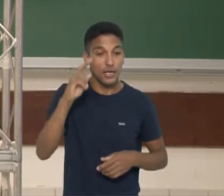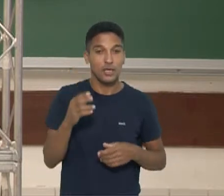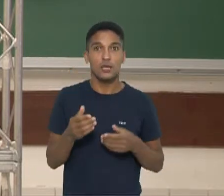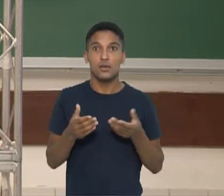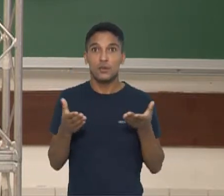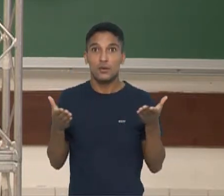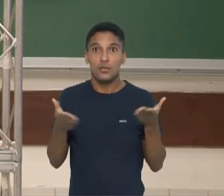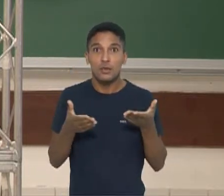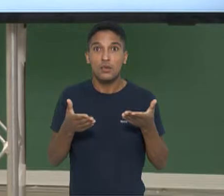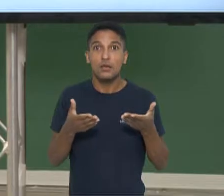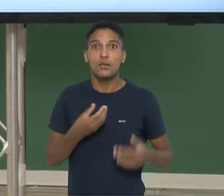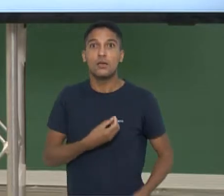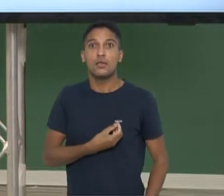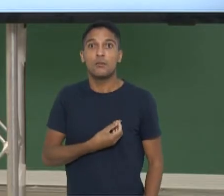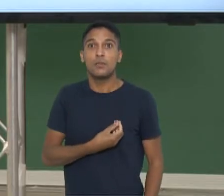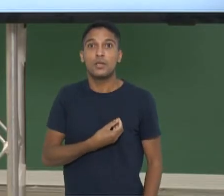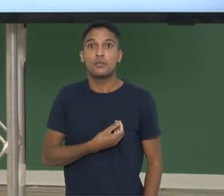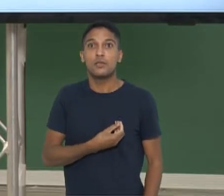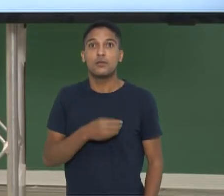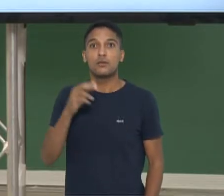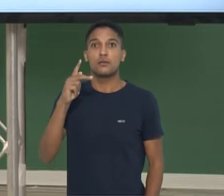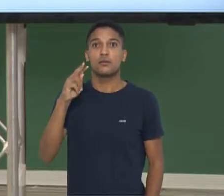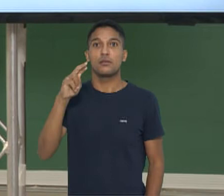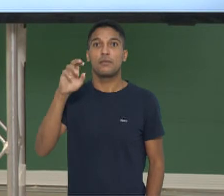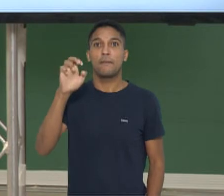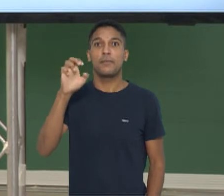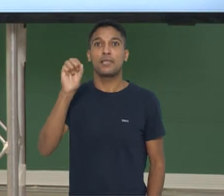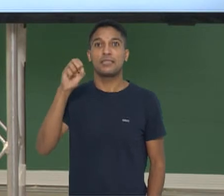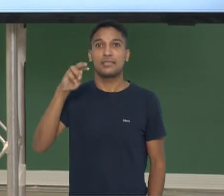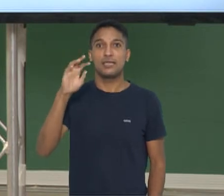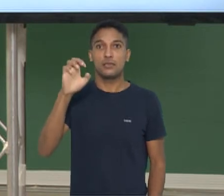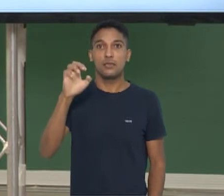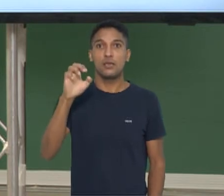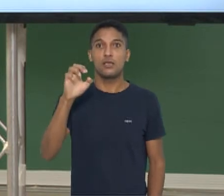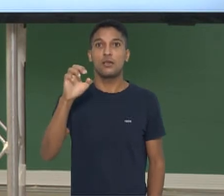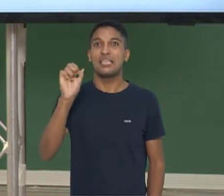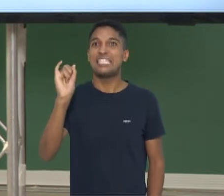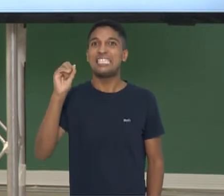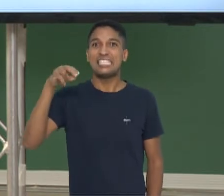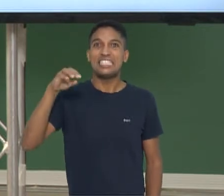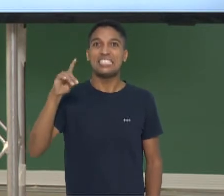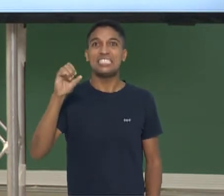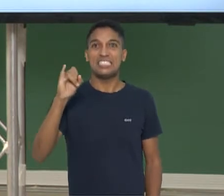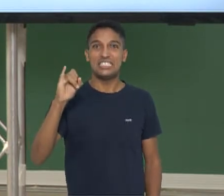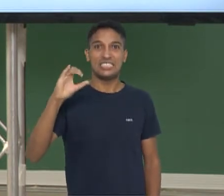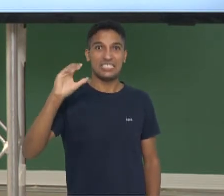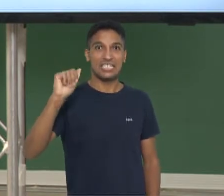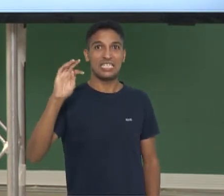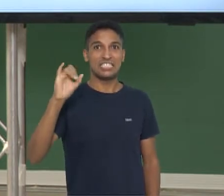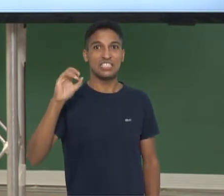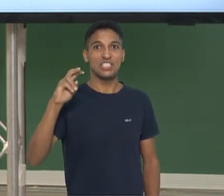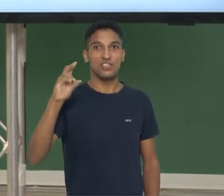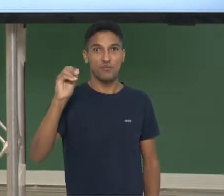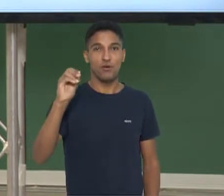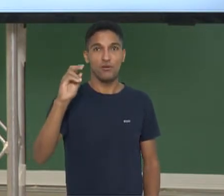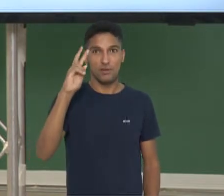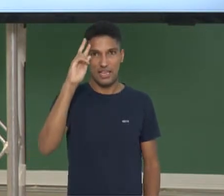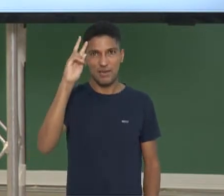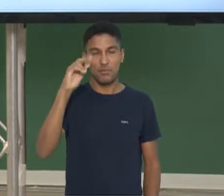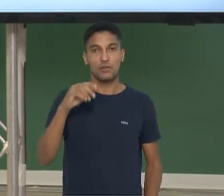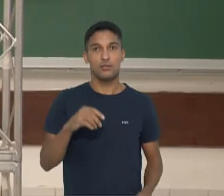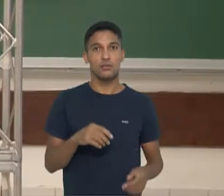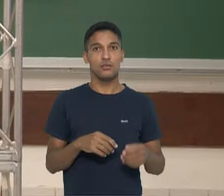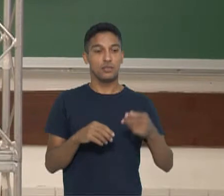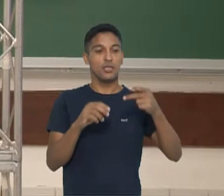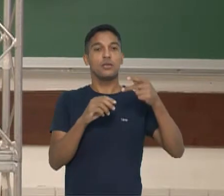os verbos com os pronomes pessoais. Yo, tu, ele, etc. Né? Agora, esses pronomes pessoais,